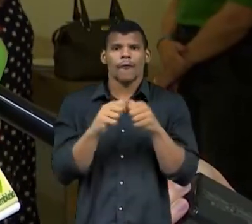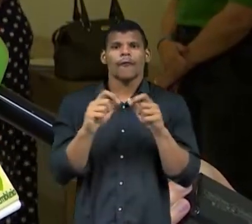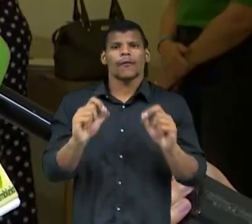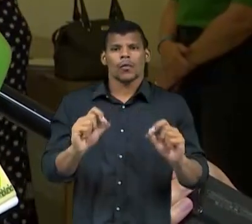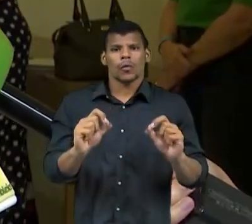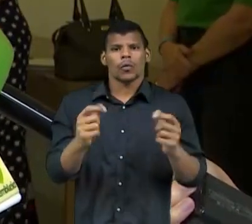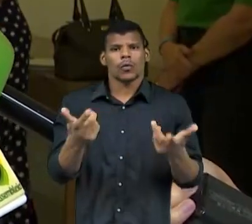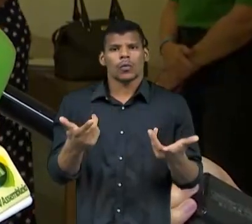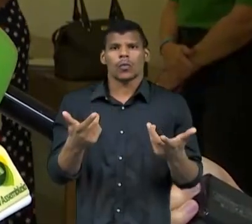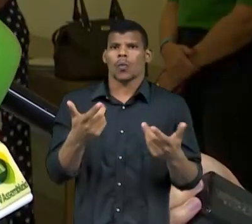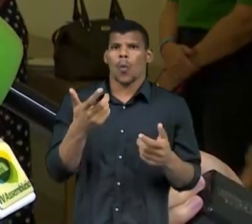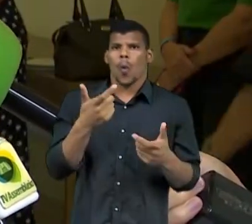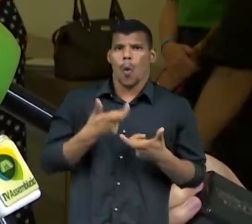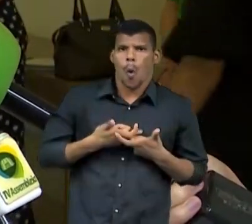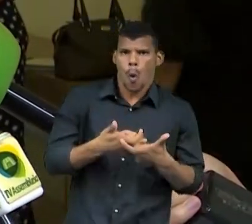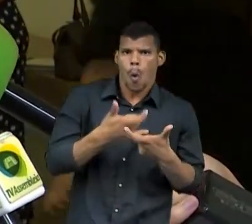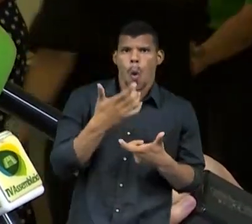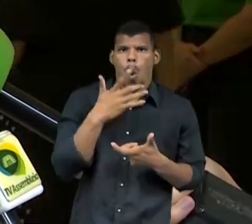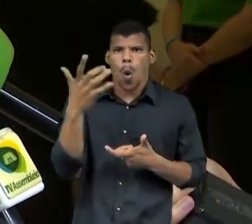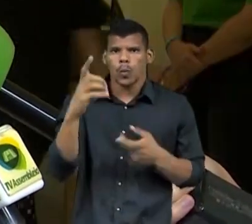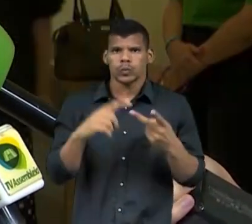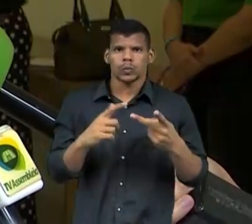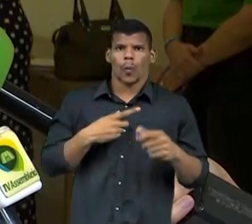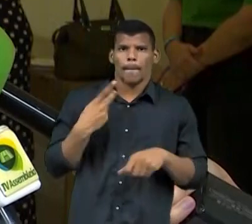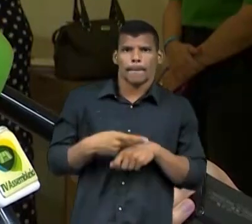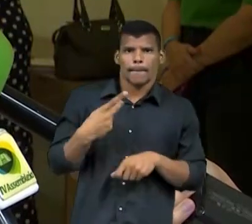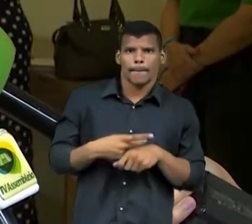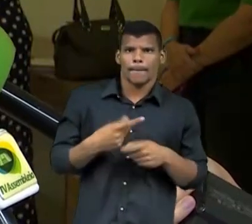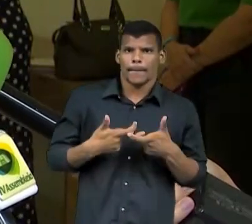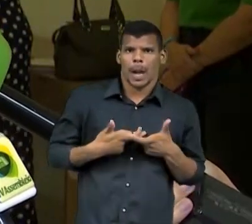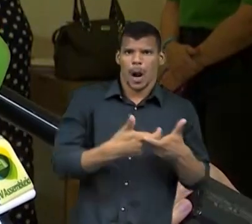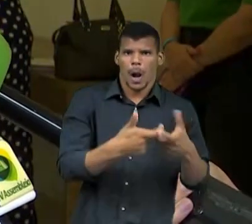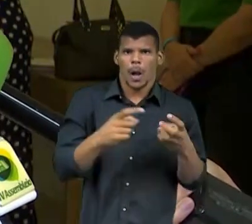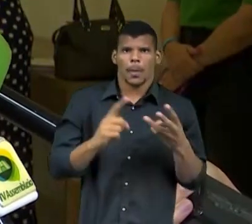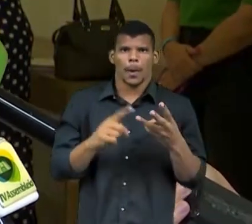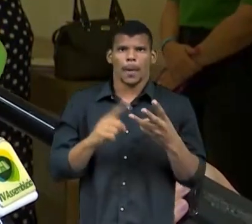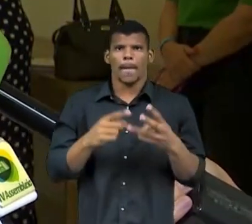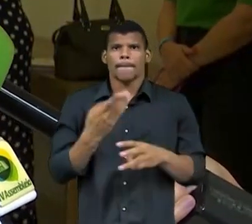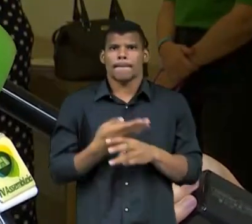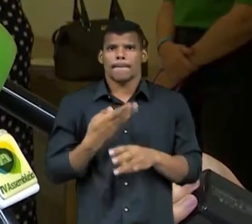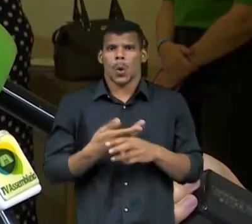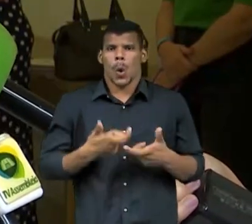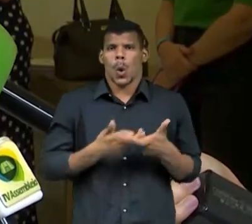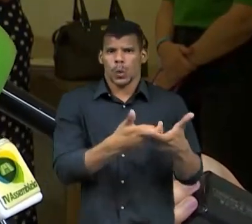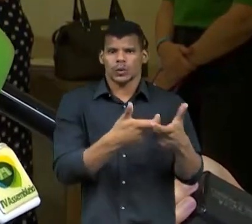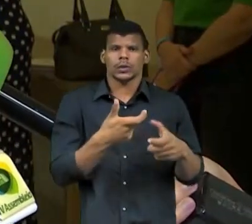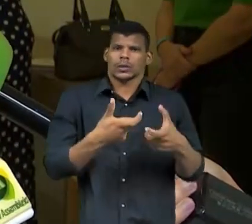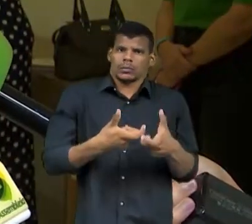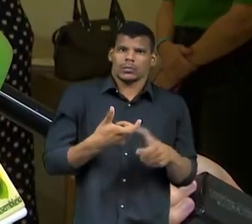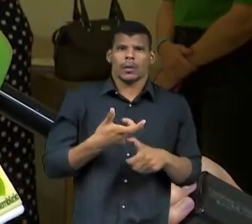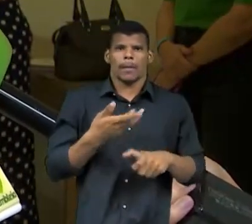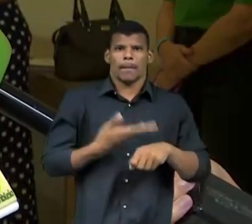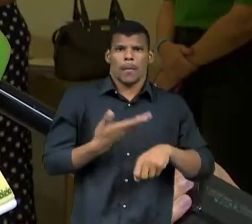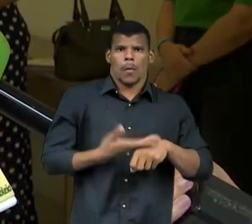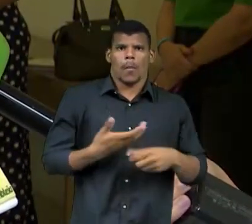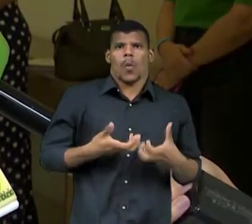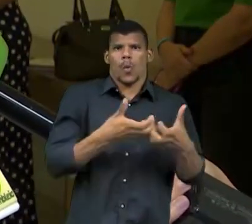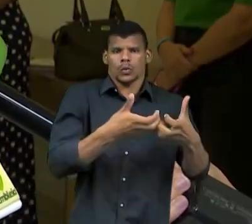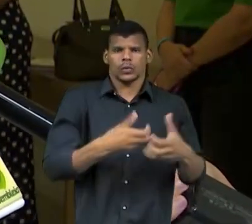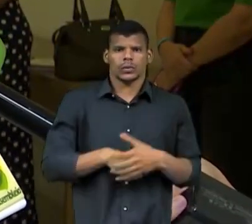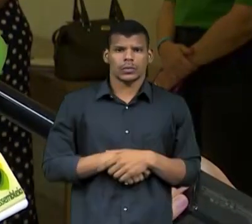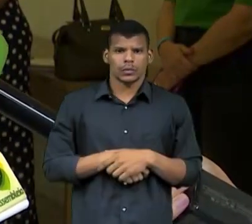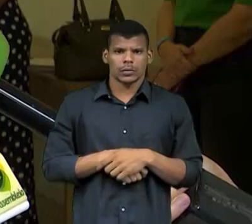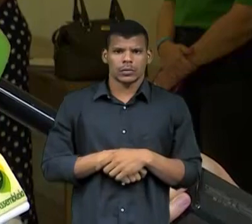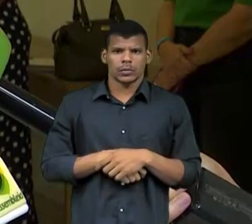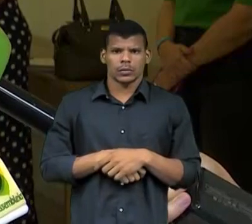de ouro, prata, para que a gente possa reconhecer o trabalho desses municípios, né, que foram pioneiros na